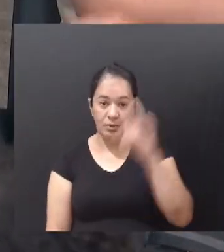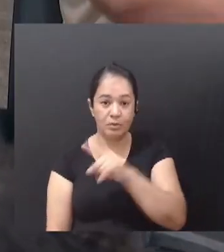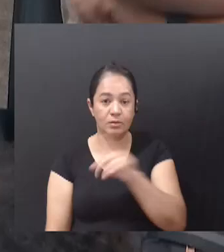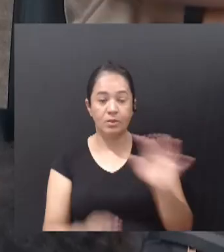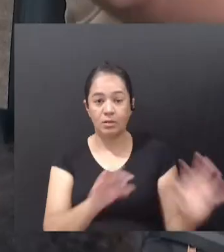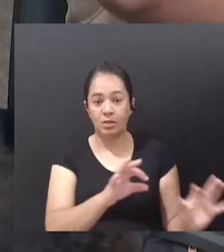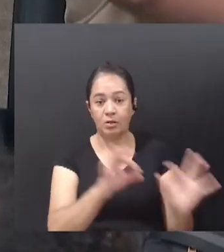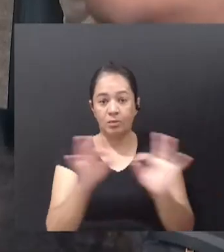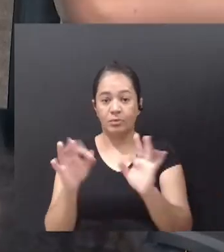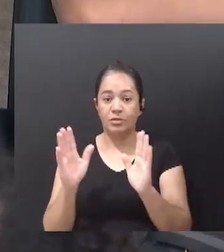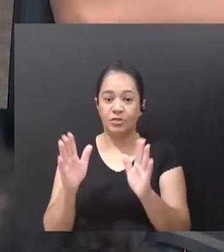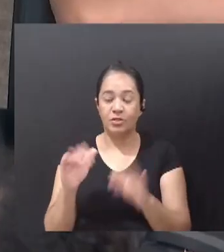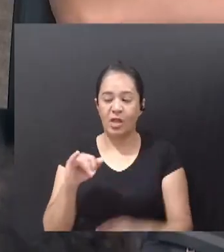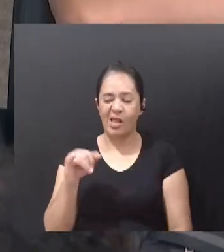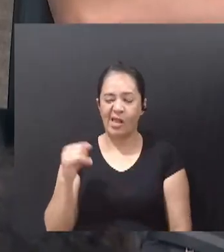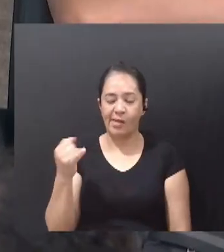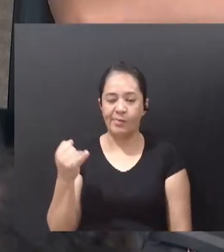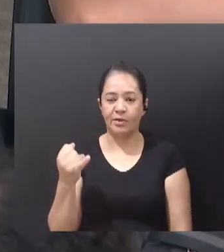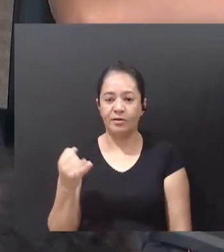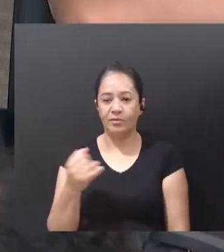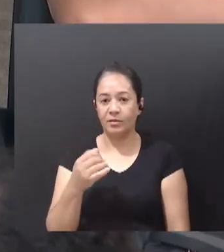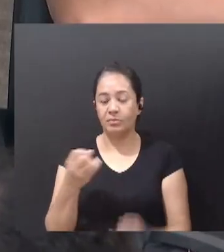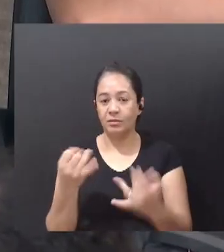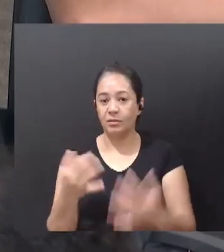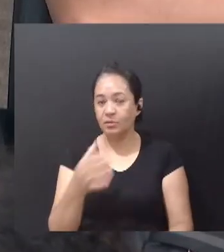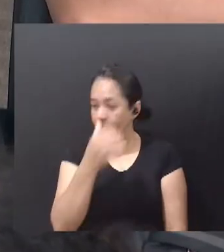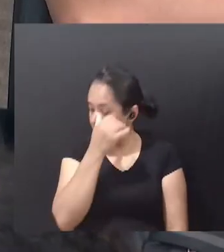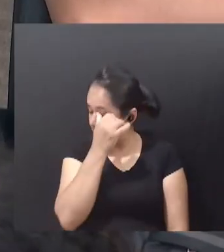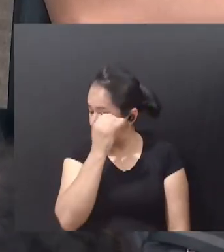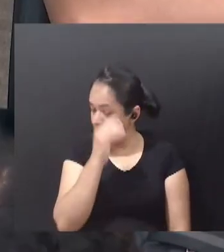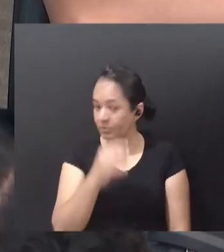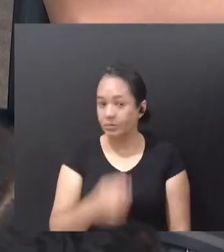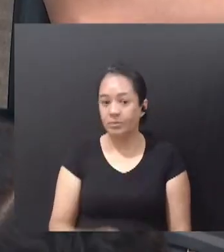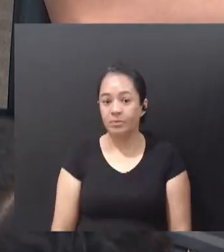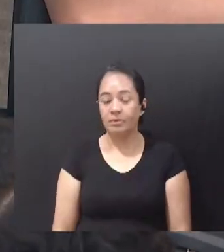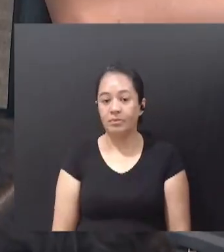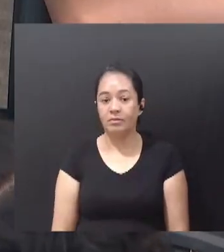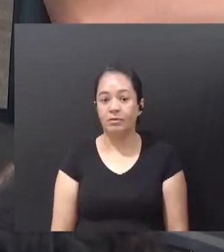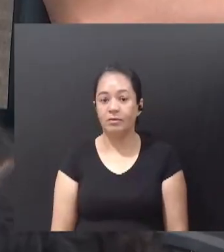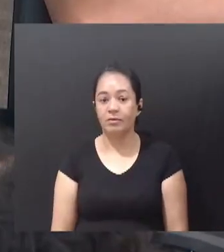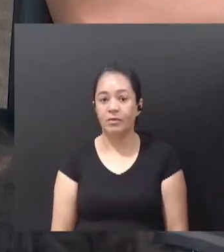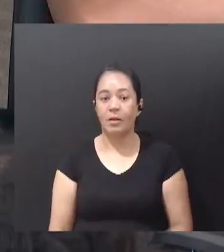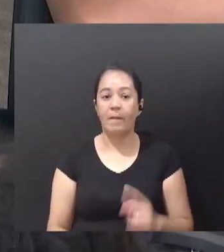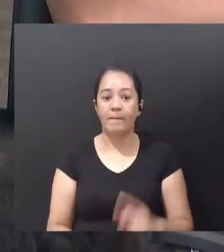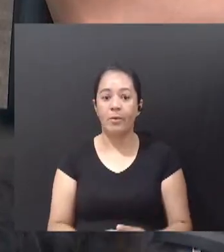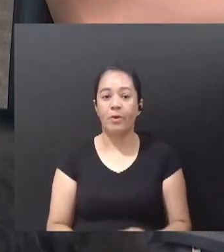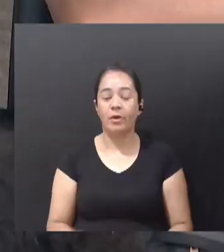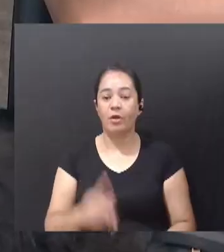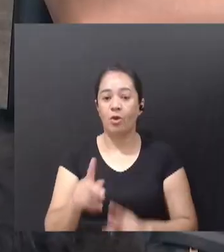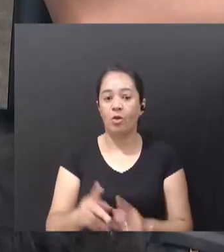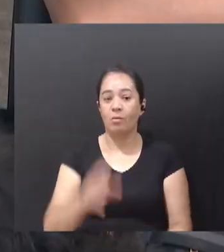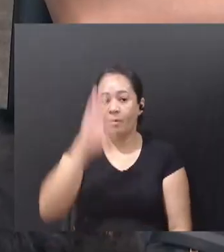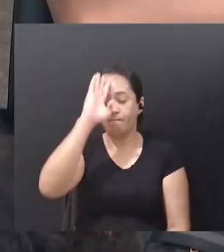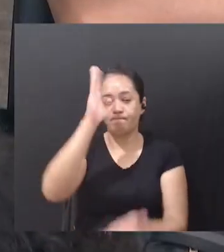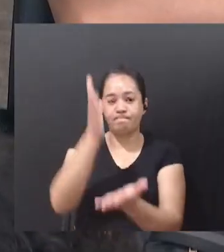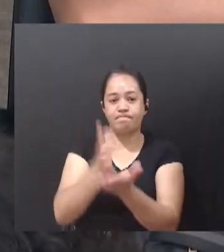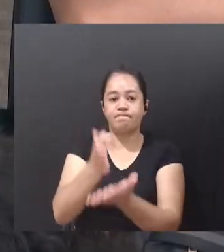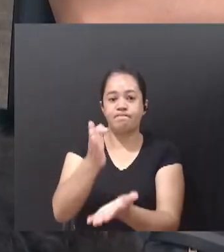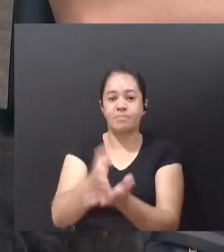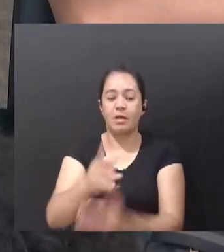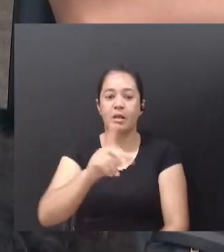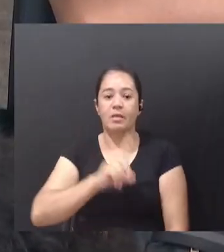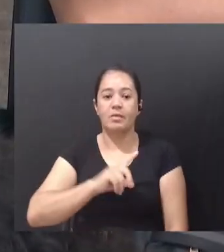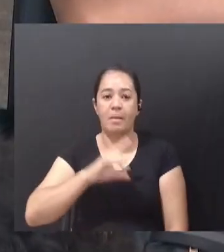já aproveitando aqui para colocar. Porque os fascistas sempre têm medo, né, da luta. Tá?